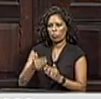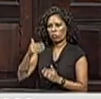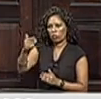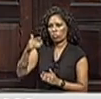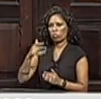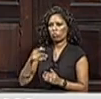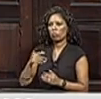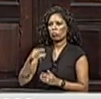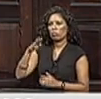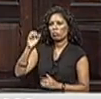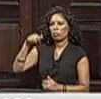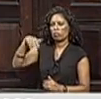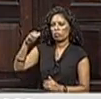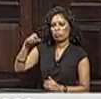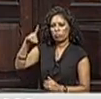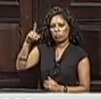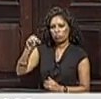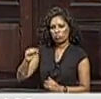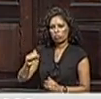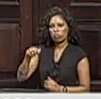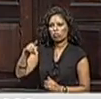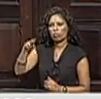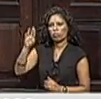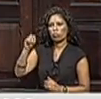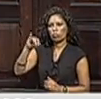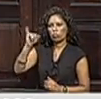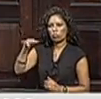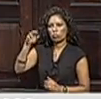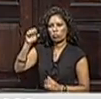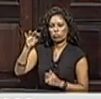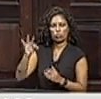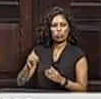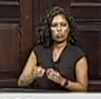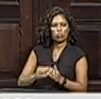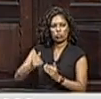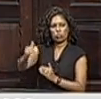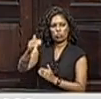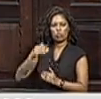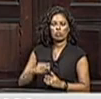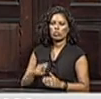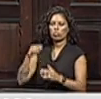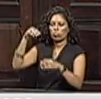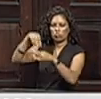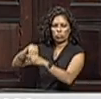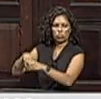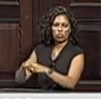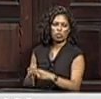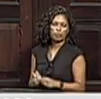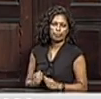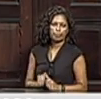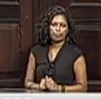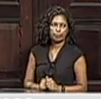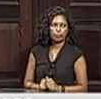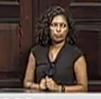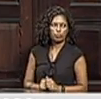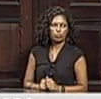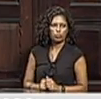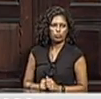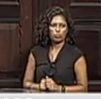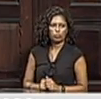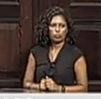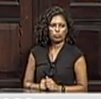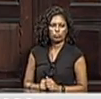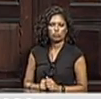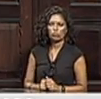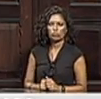A discutir, deputado Flávio Serafim. Pela ordem, presidente. Eu gostaria de pedir a Vossa Excelência que